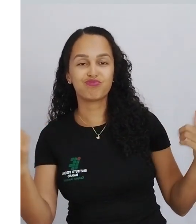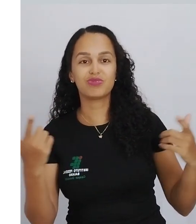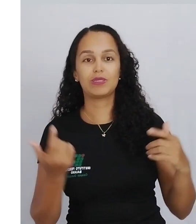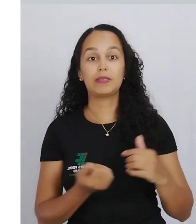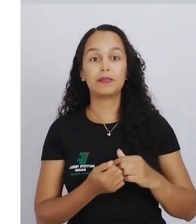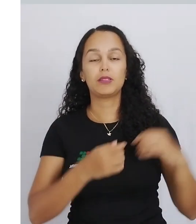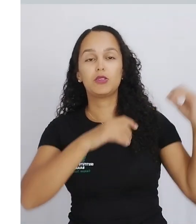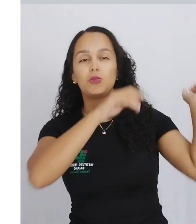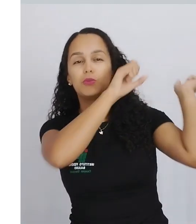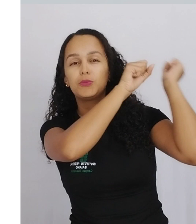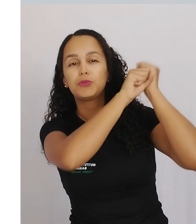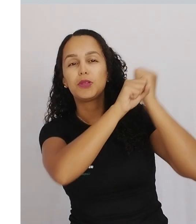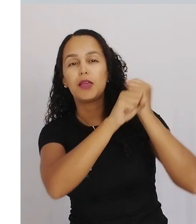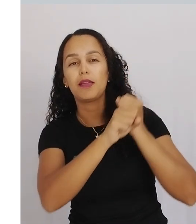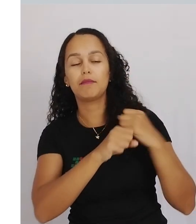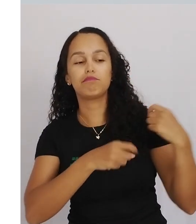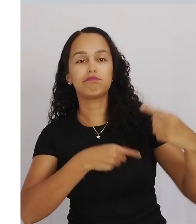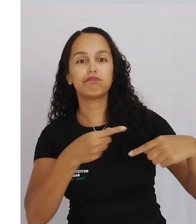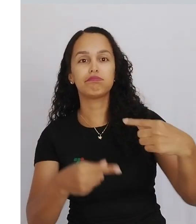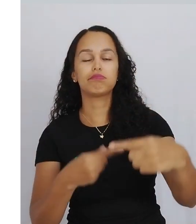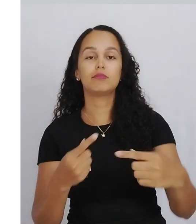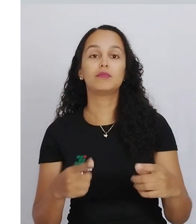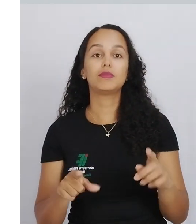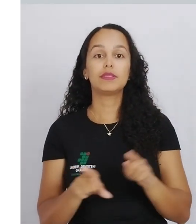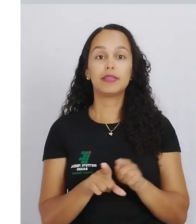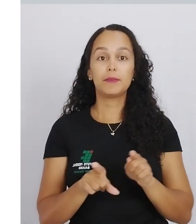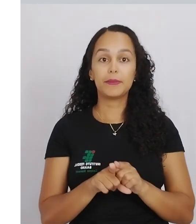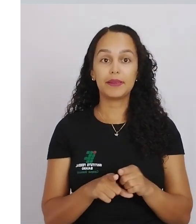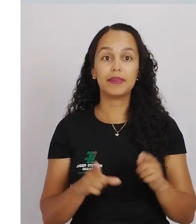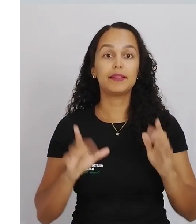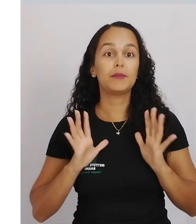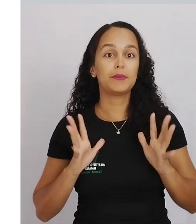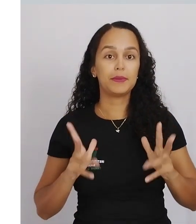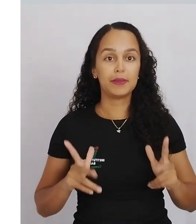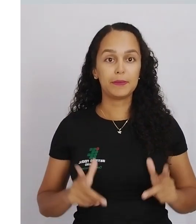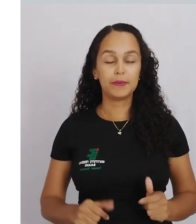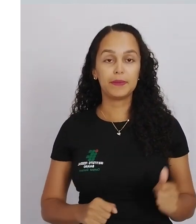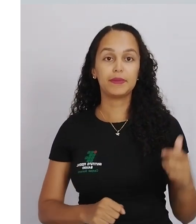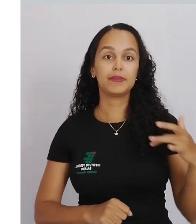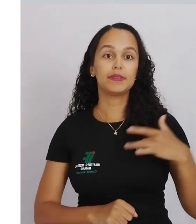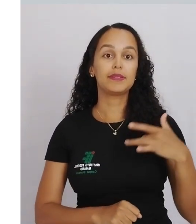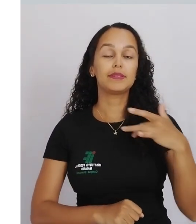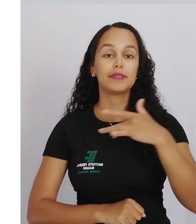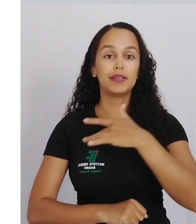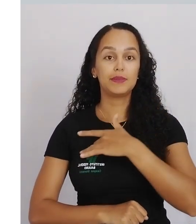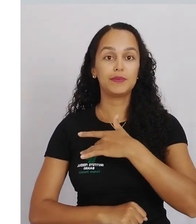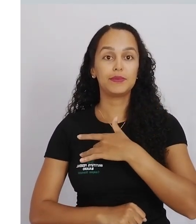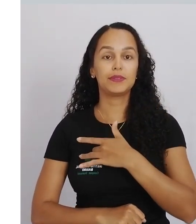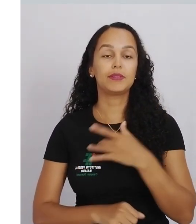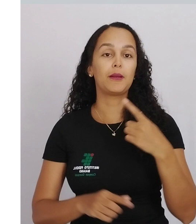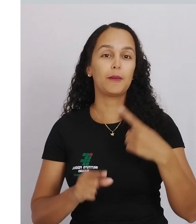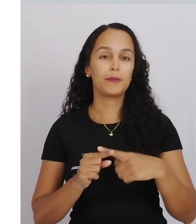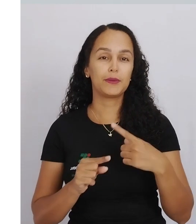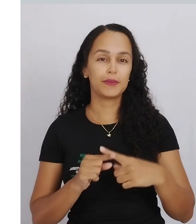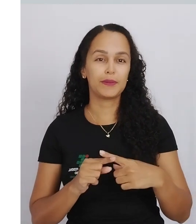do tempo. E também algumas noções sobre higiene e saúde, né, já que nós sabemos que são